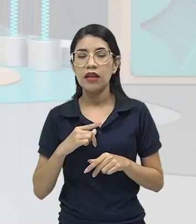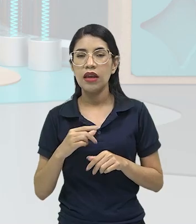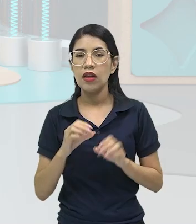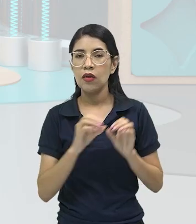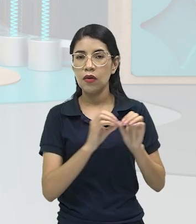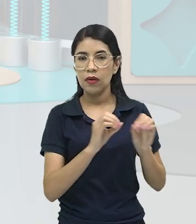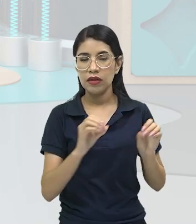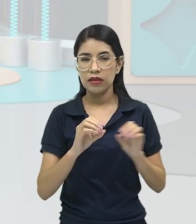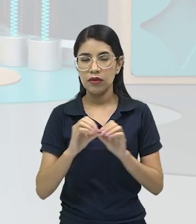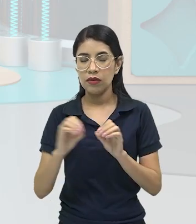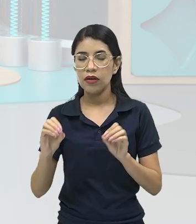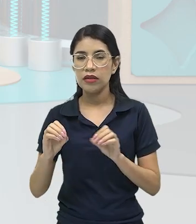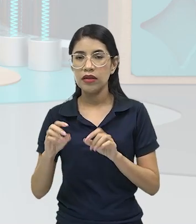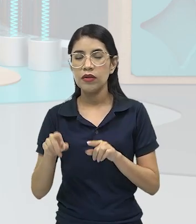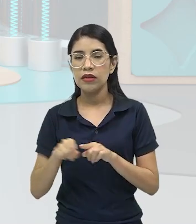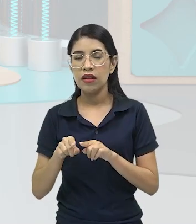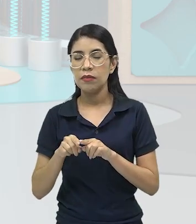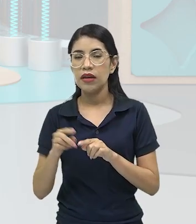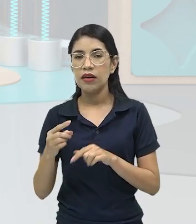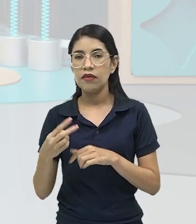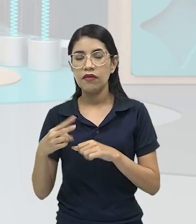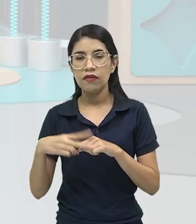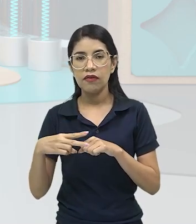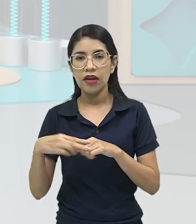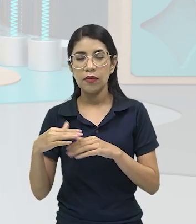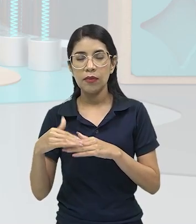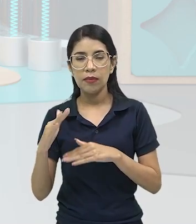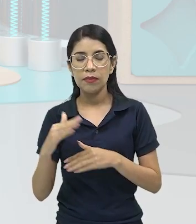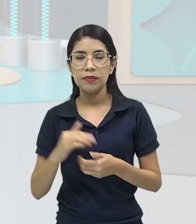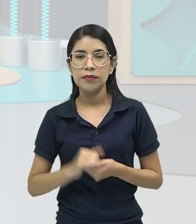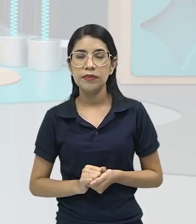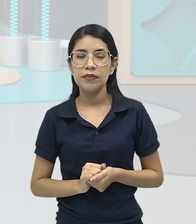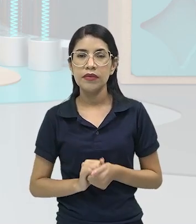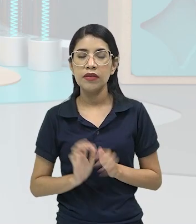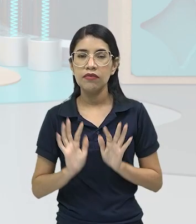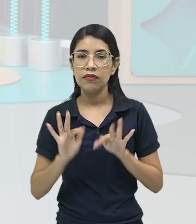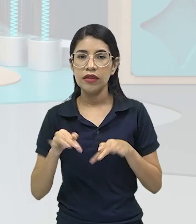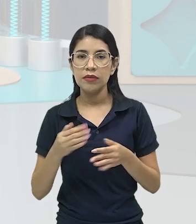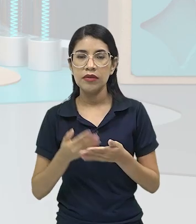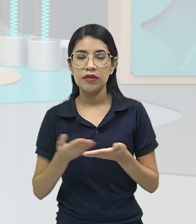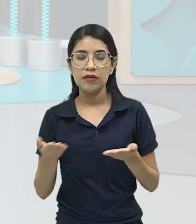uma oração, mais de um verbo. Como não há mais nada a ser